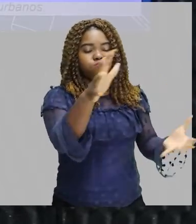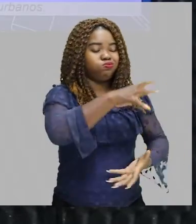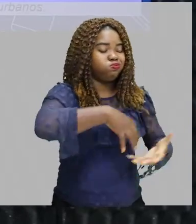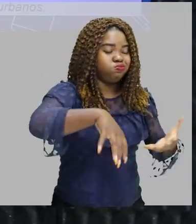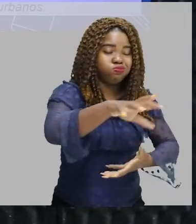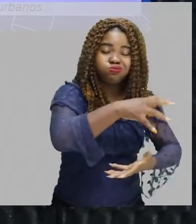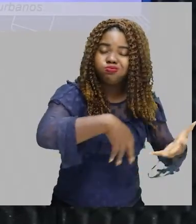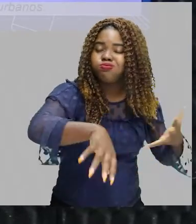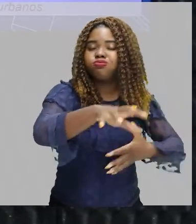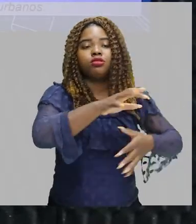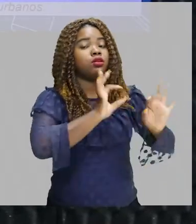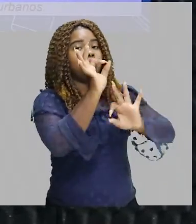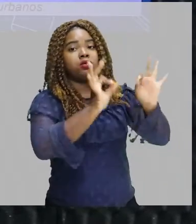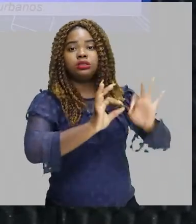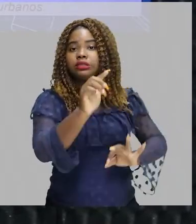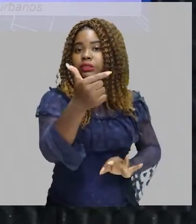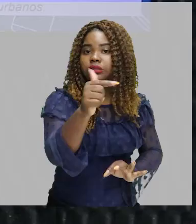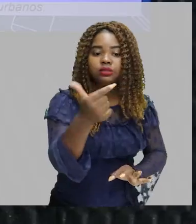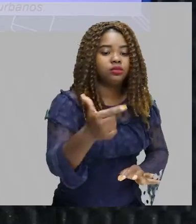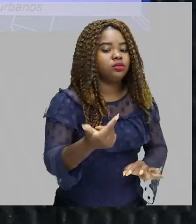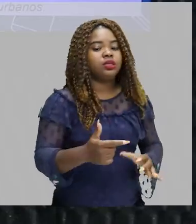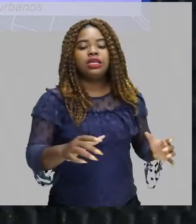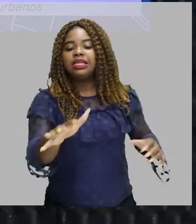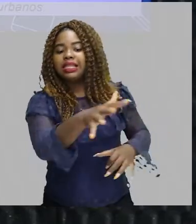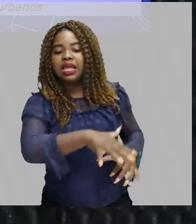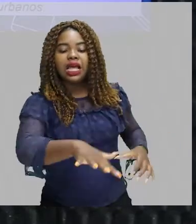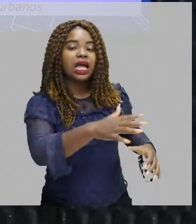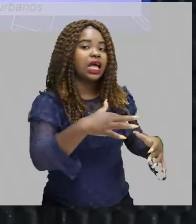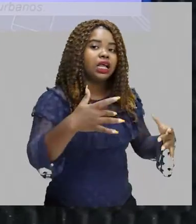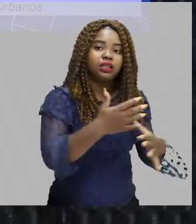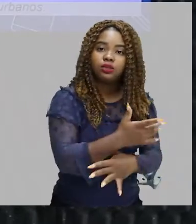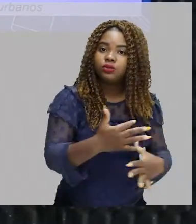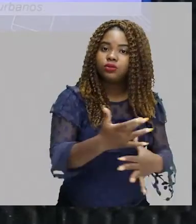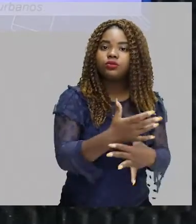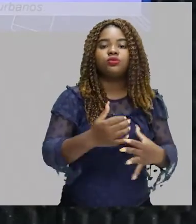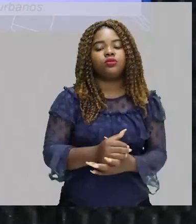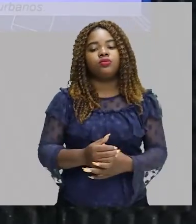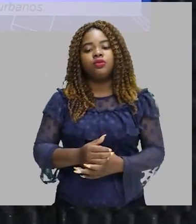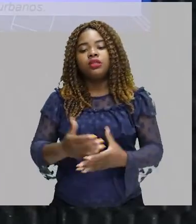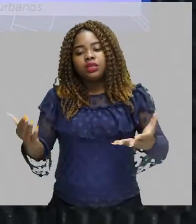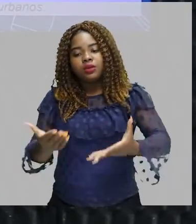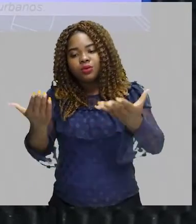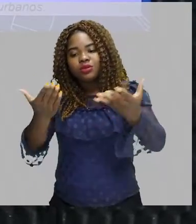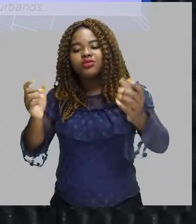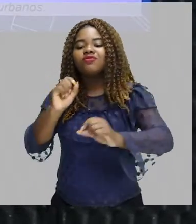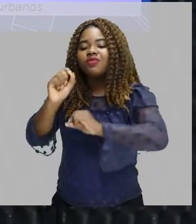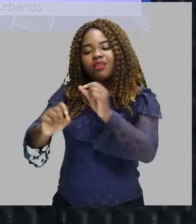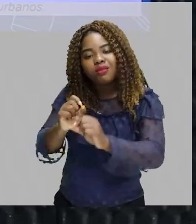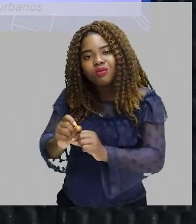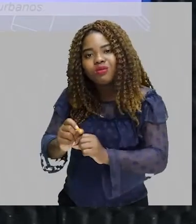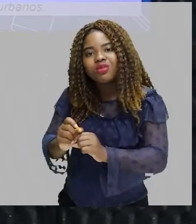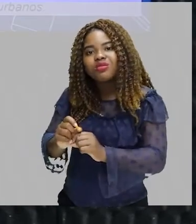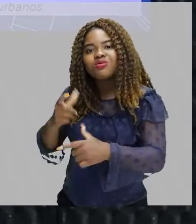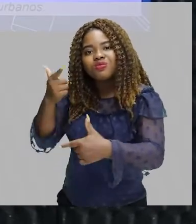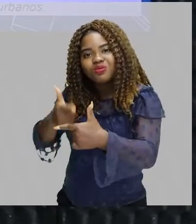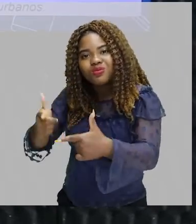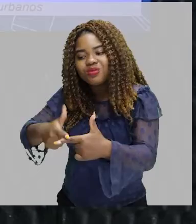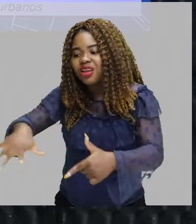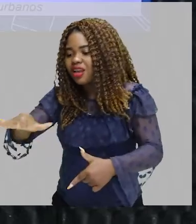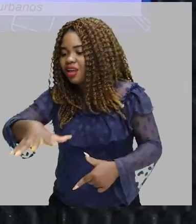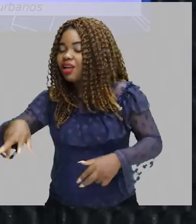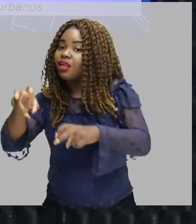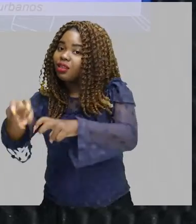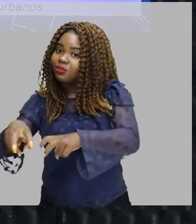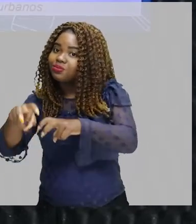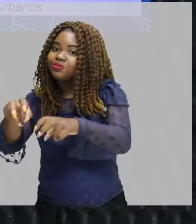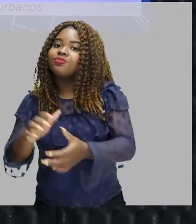urbanos, motivado principalmente pelo êxodo rural, tá certo? Exemplo de cidades macrocéfalas,